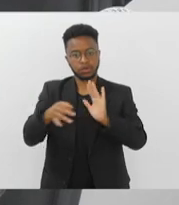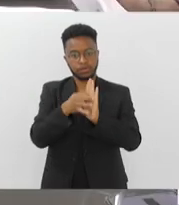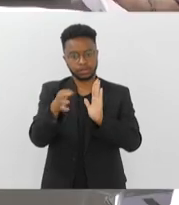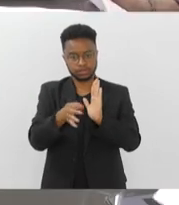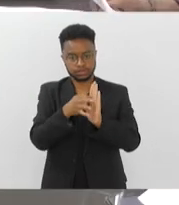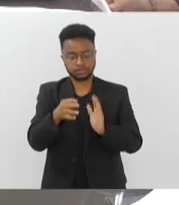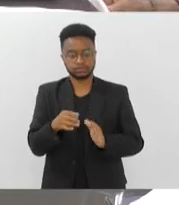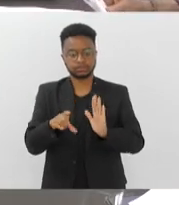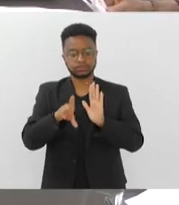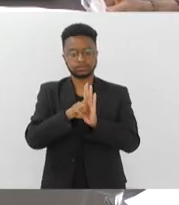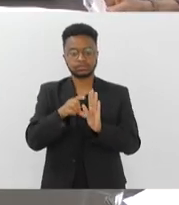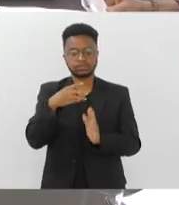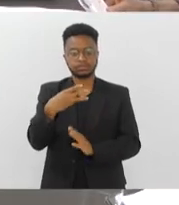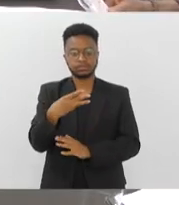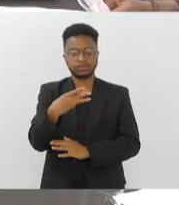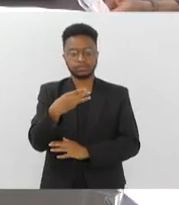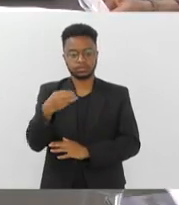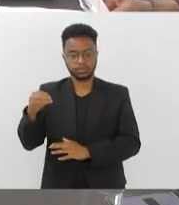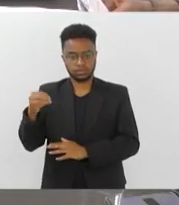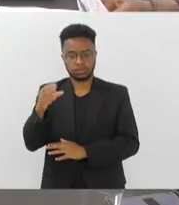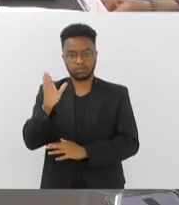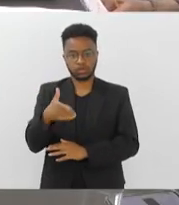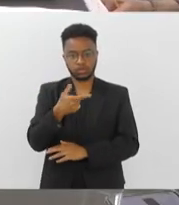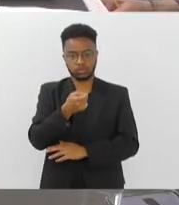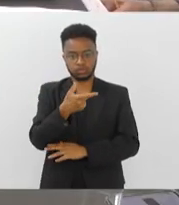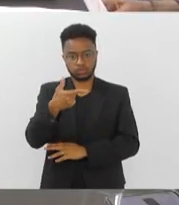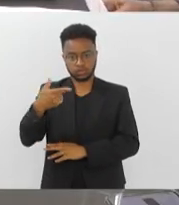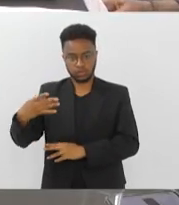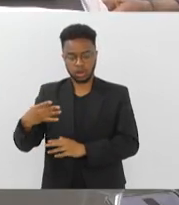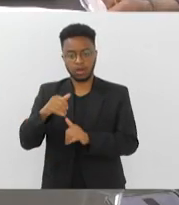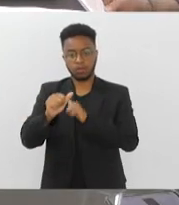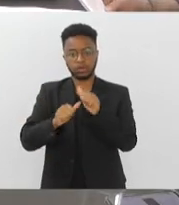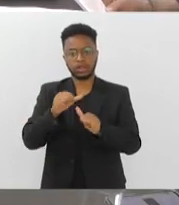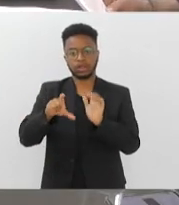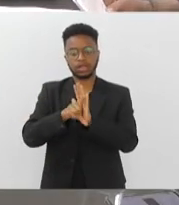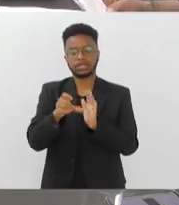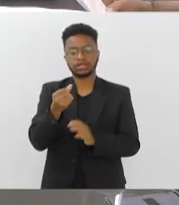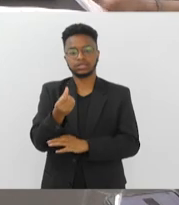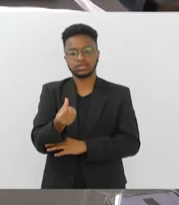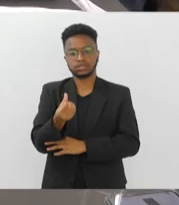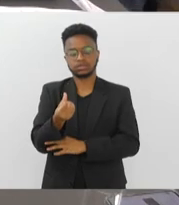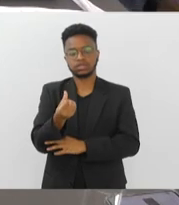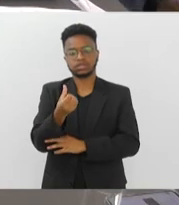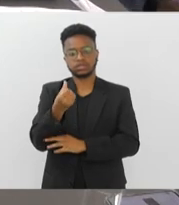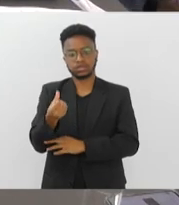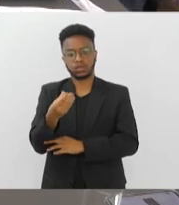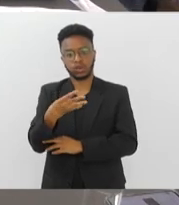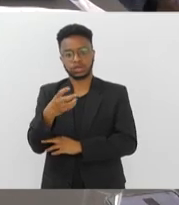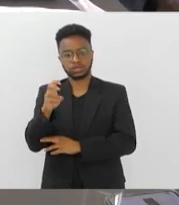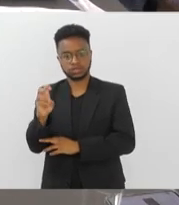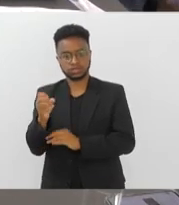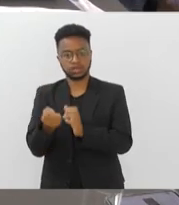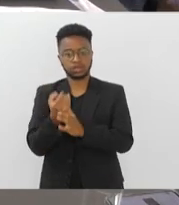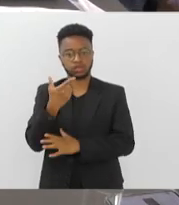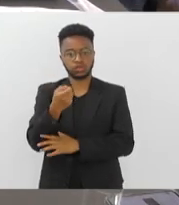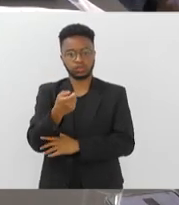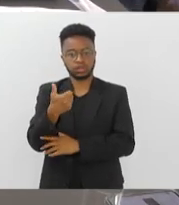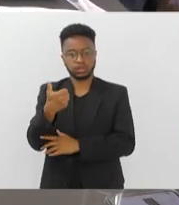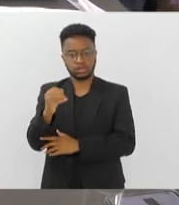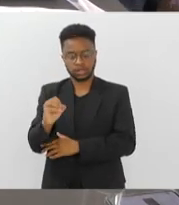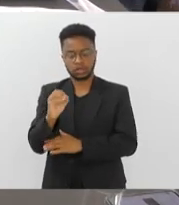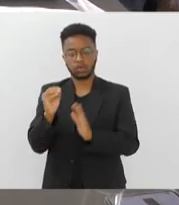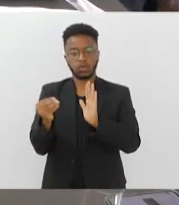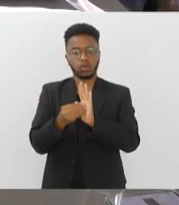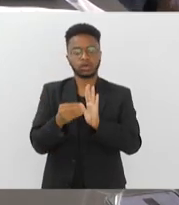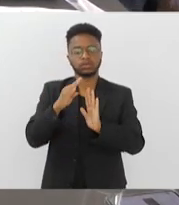lei 3.024, de autoria do deputado Márcio Canella, que altera a lei 5.645, de 6 de janeiro de 2010, instituindo no âmbito do Estado do Rio de Janeiro